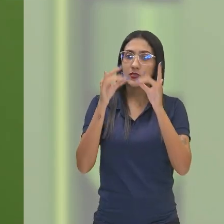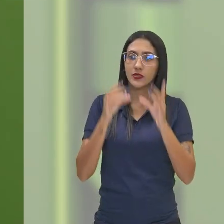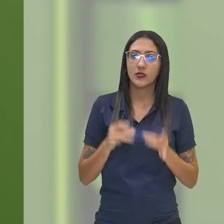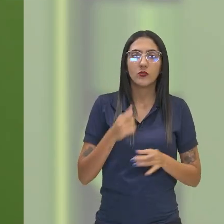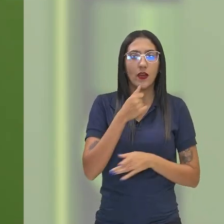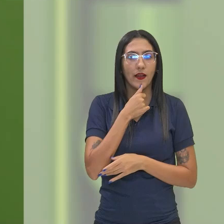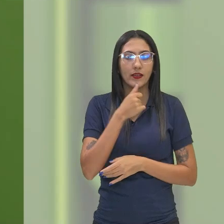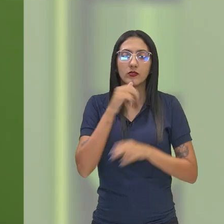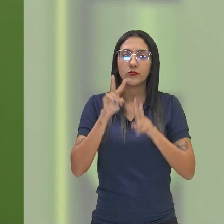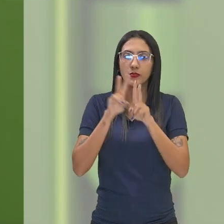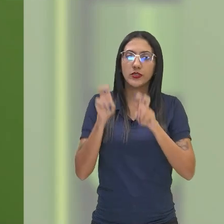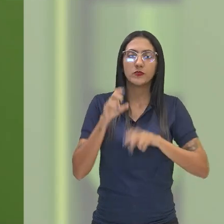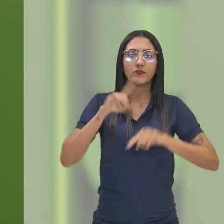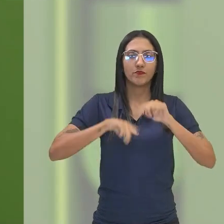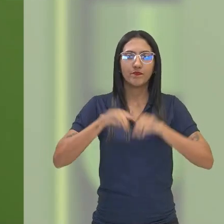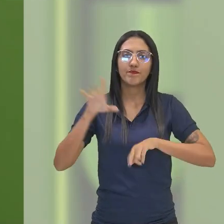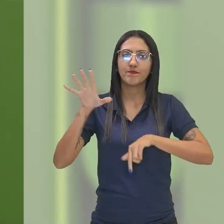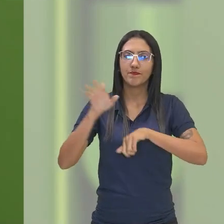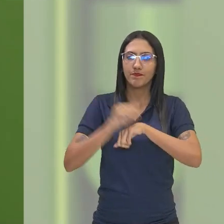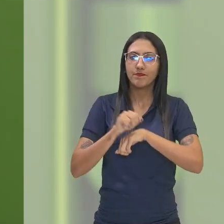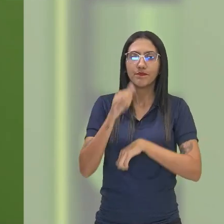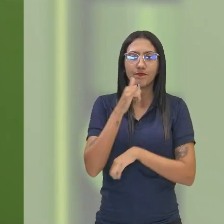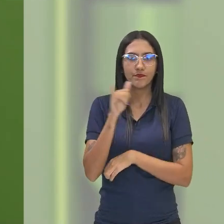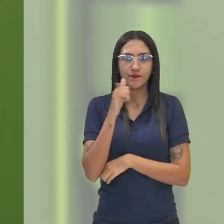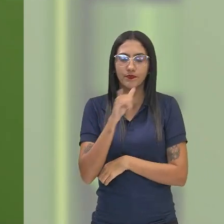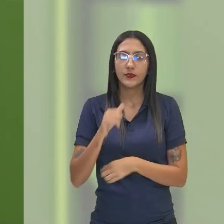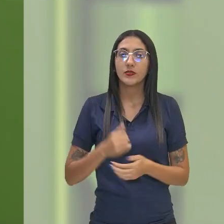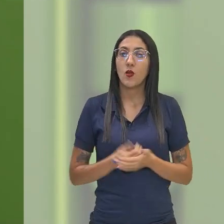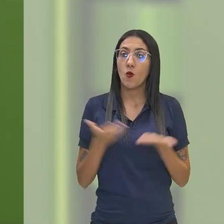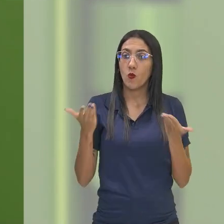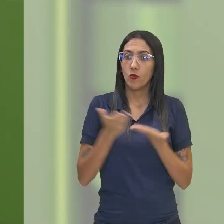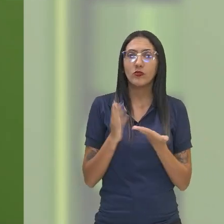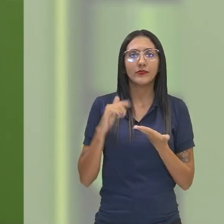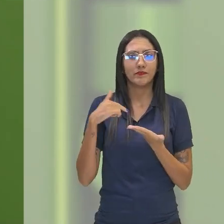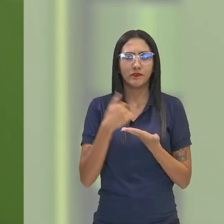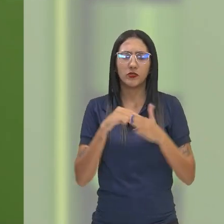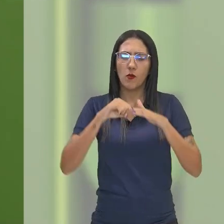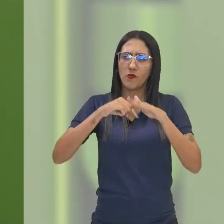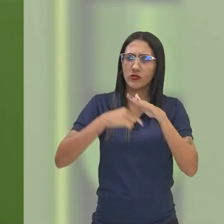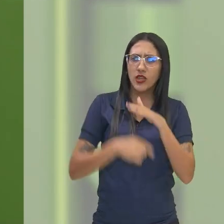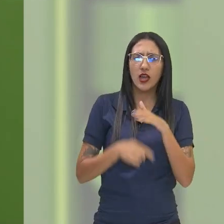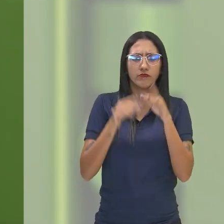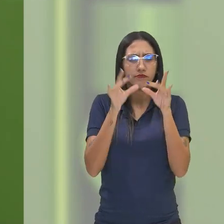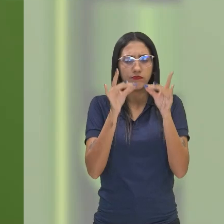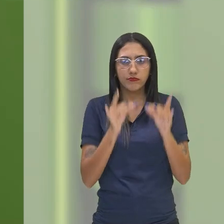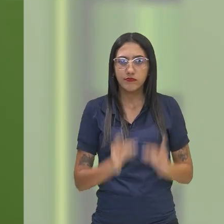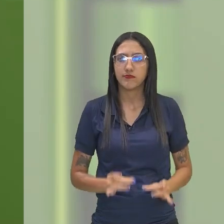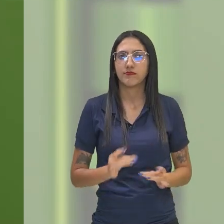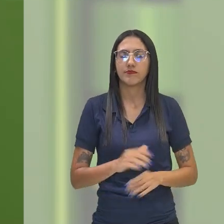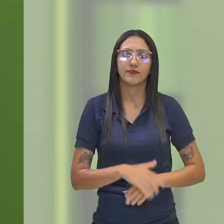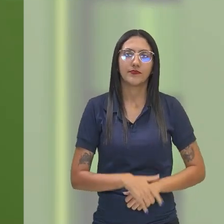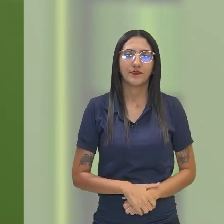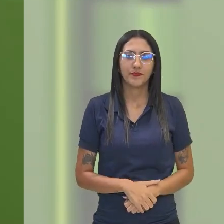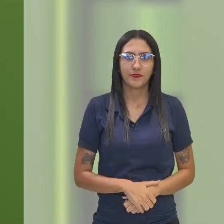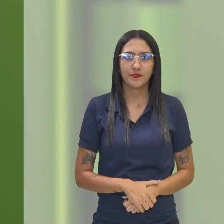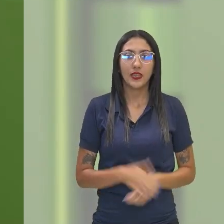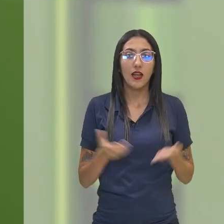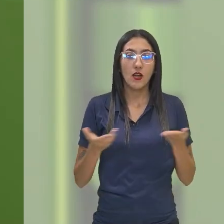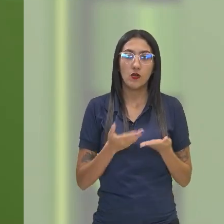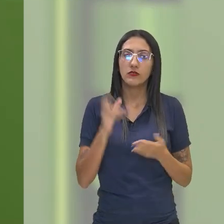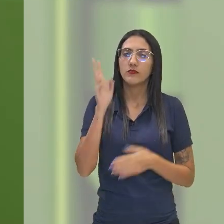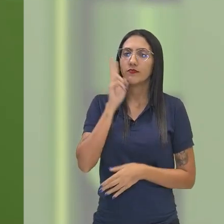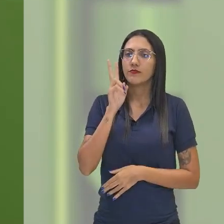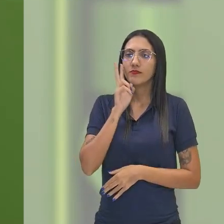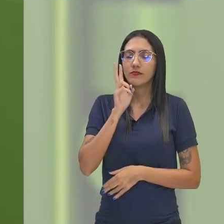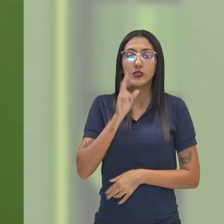sobre receptores. Hoje nós vamos nos aprofundar um pouco mais nesse assunto. E agora nós vamos relembrar para vocês,